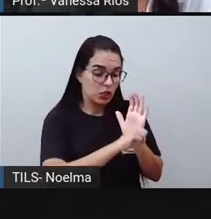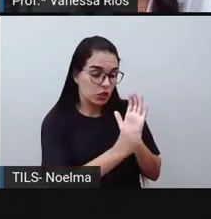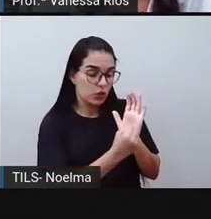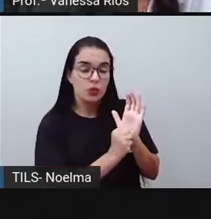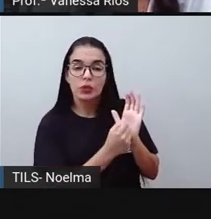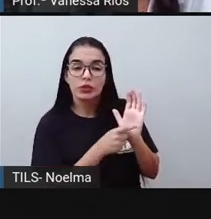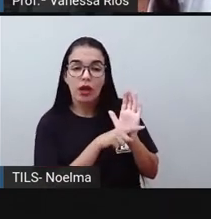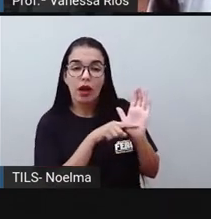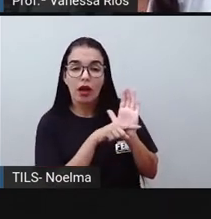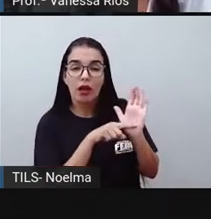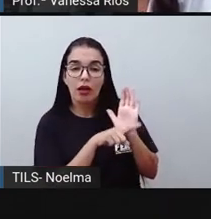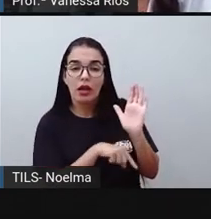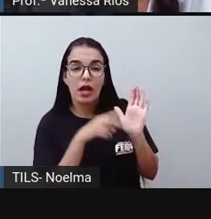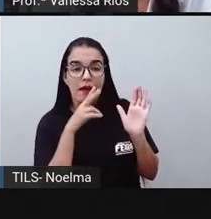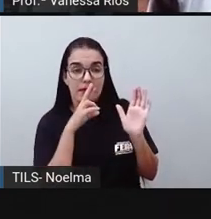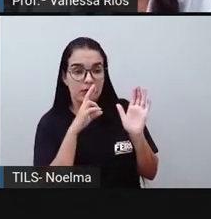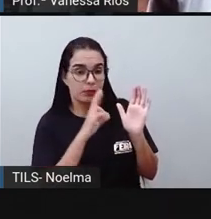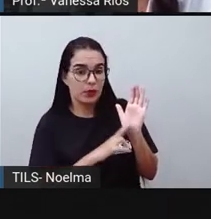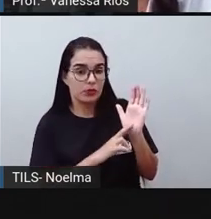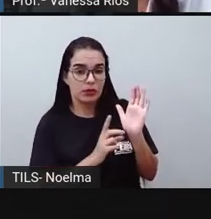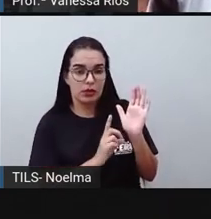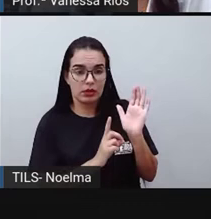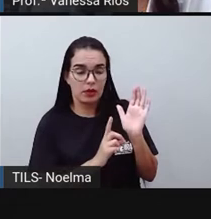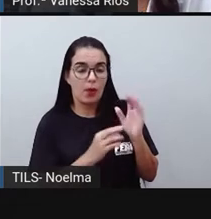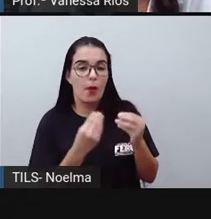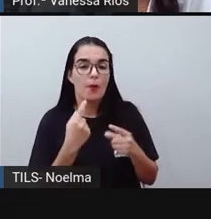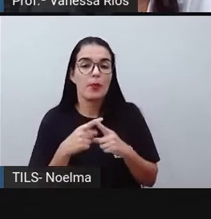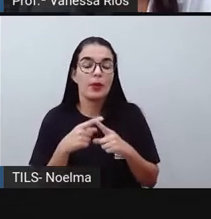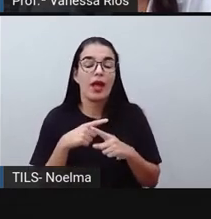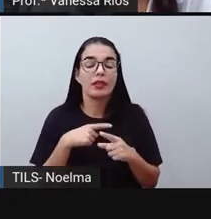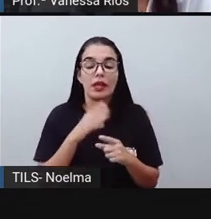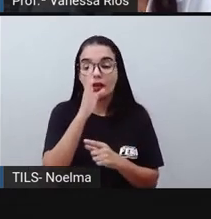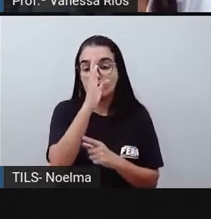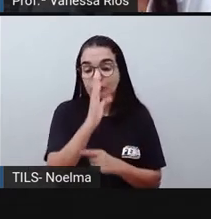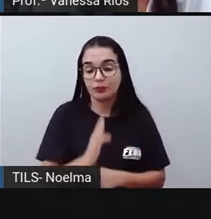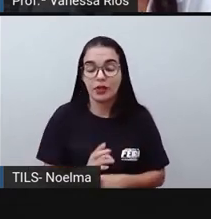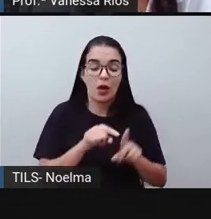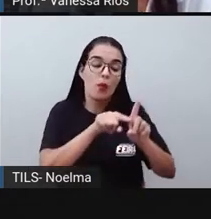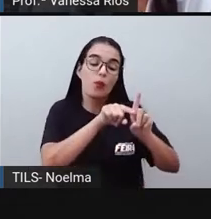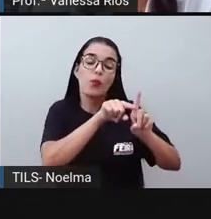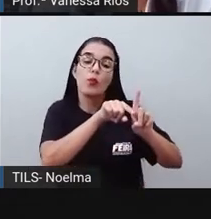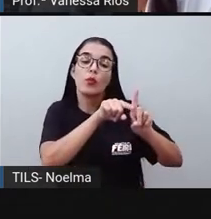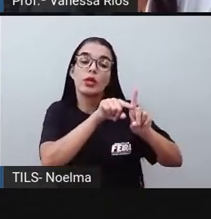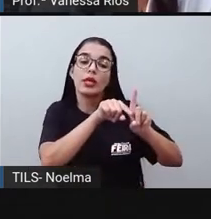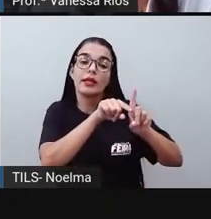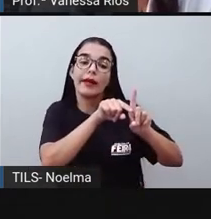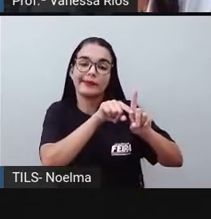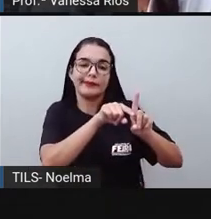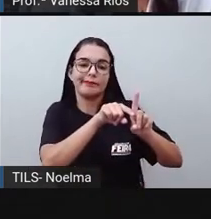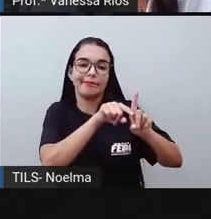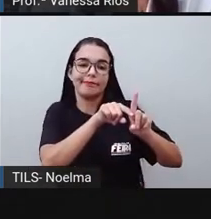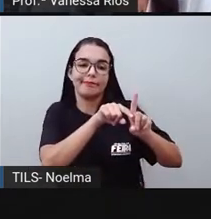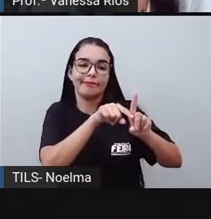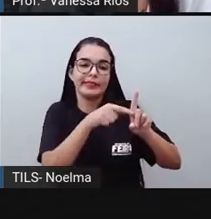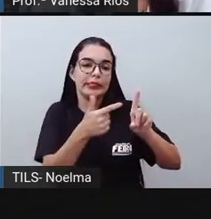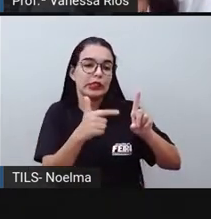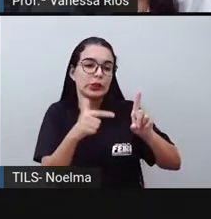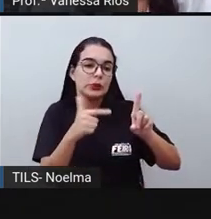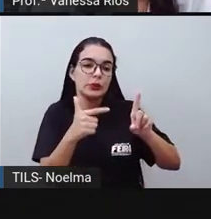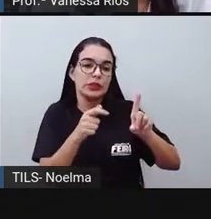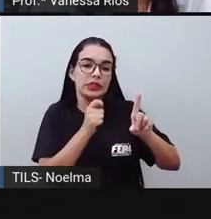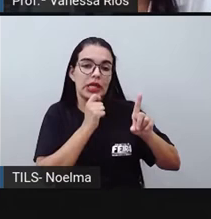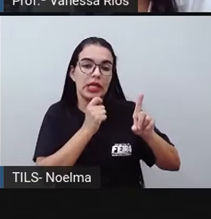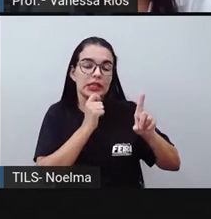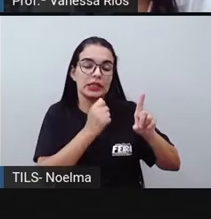no produto, porque eu tenho aqui uma fila de unidades. Eu tenho casa para unidade. E o